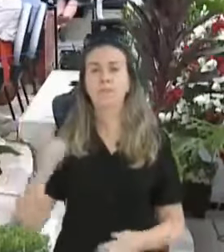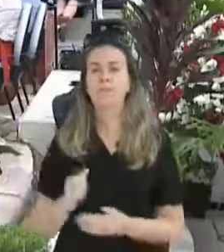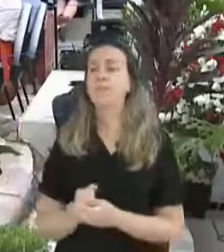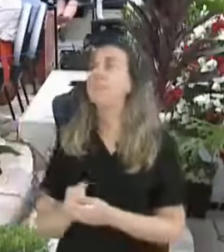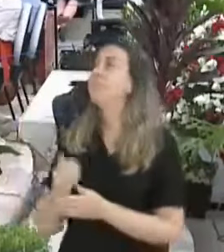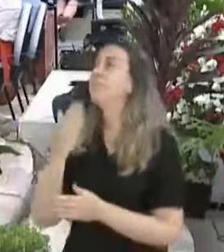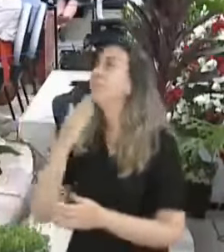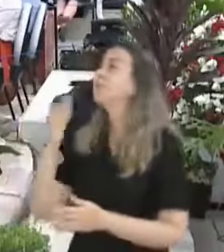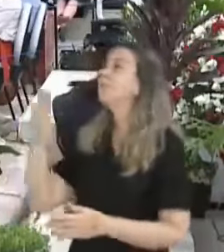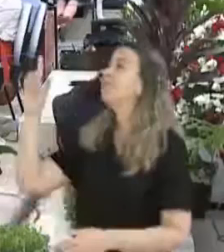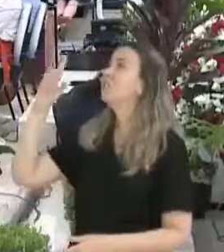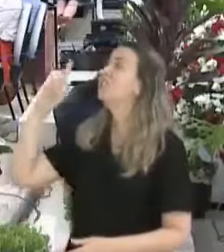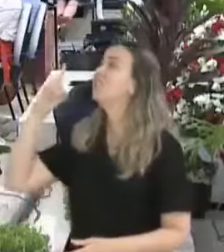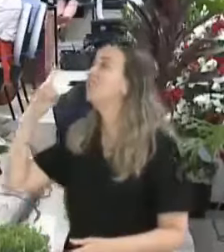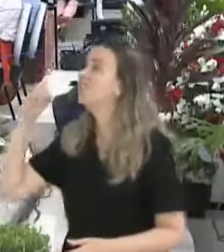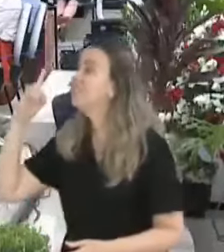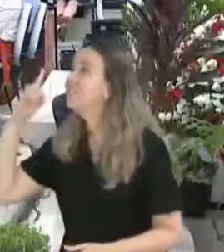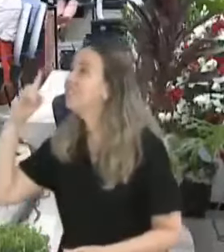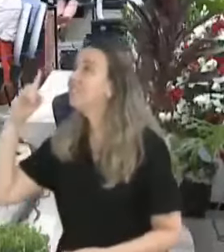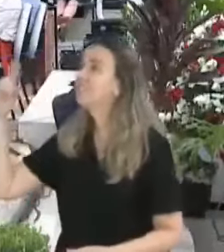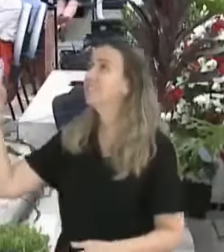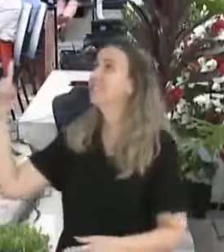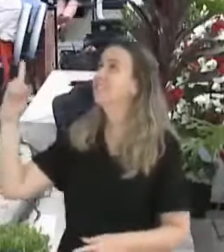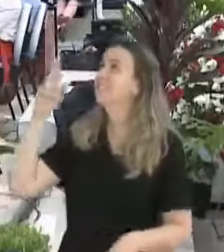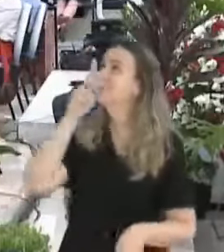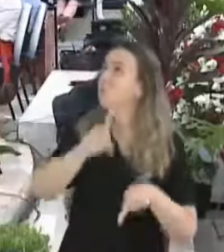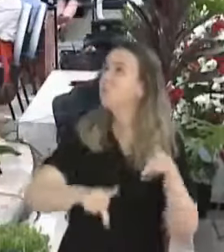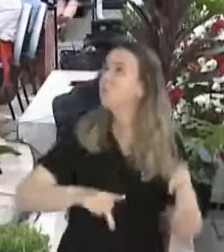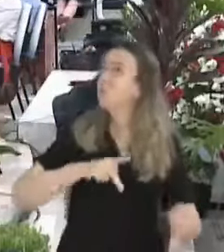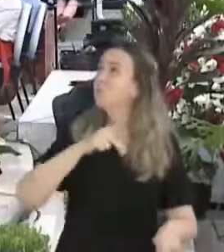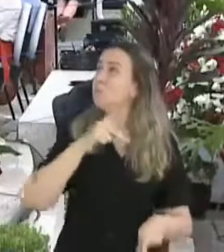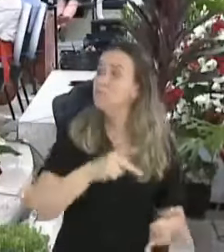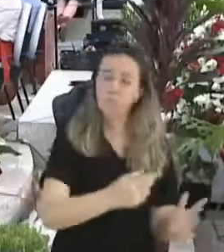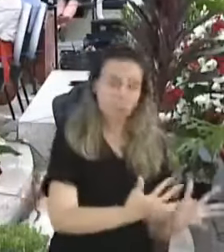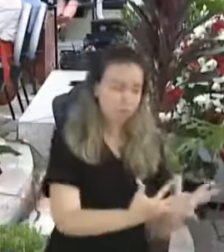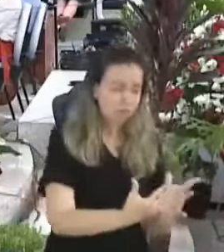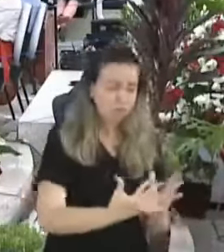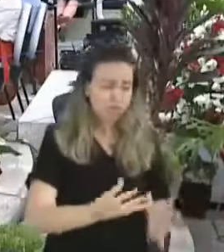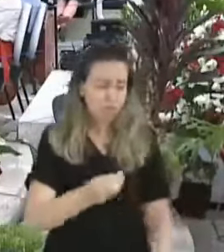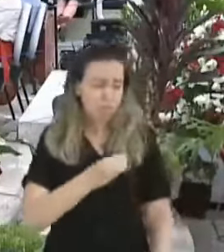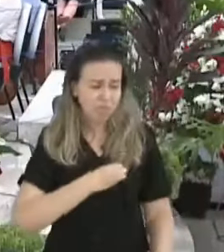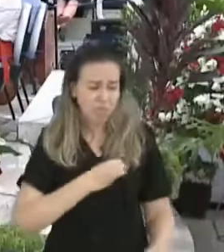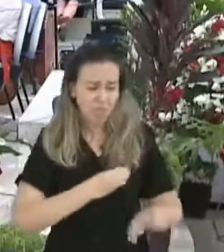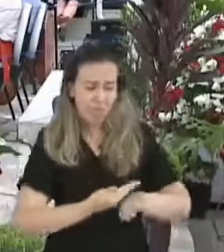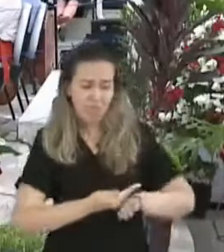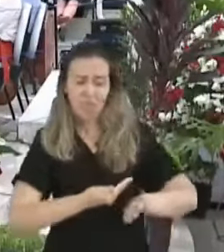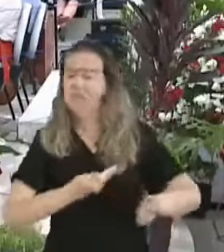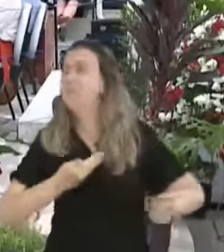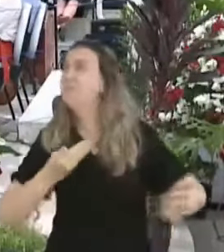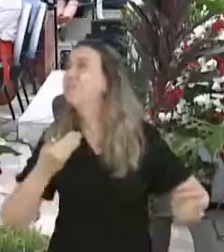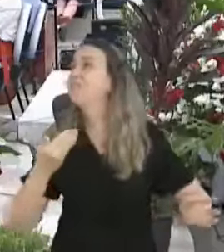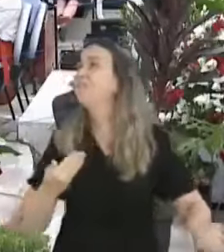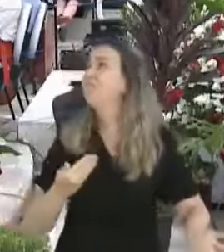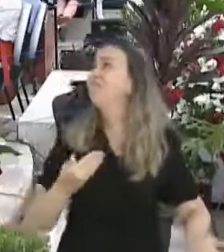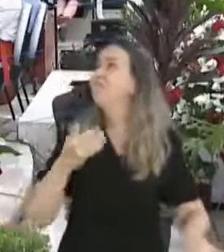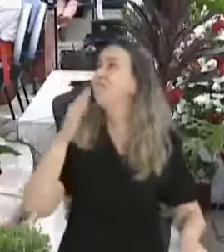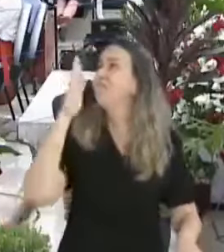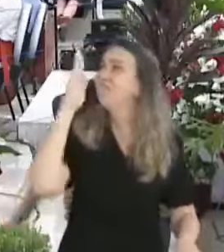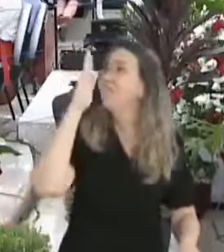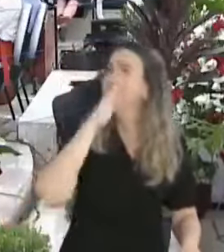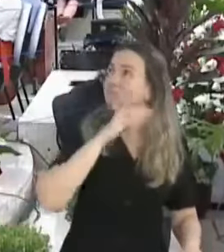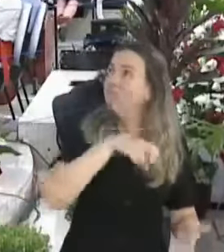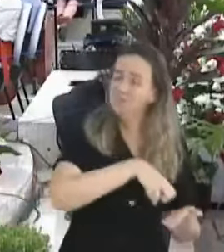disse: olha, Senhor, quando o teu povo, por ter pecado contra ti, for